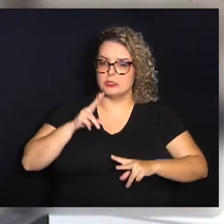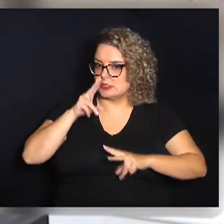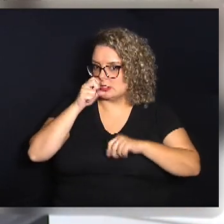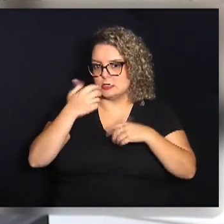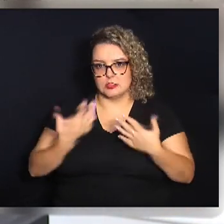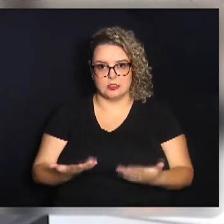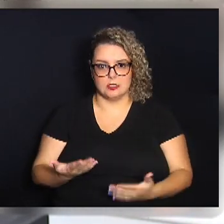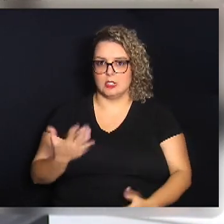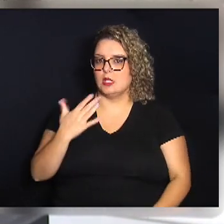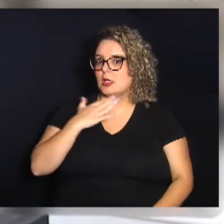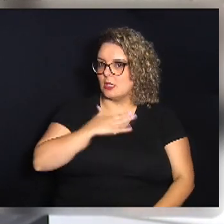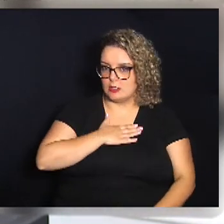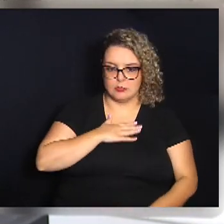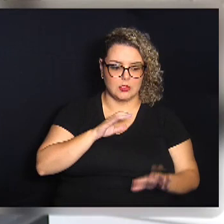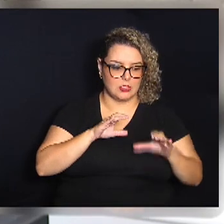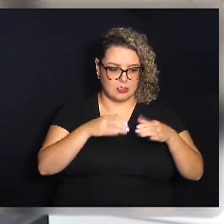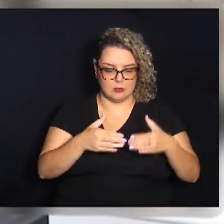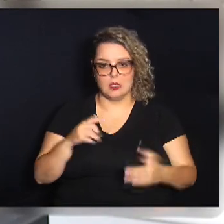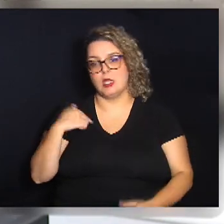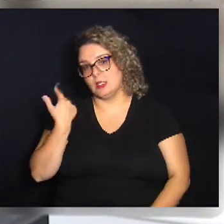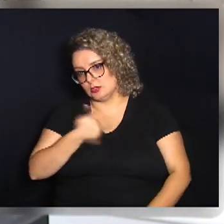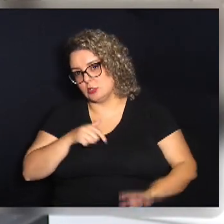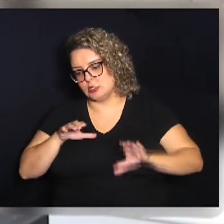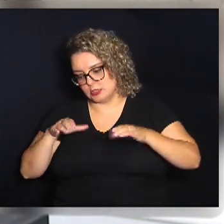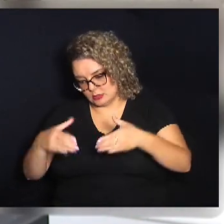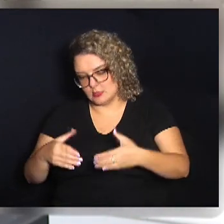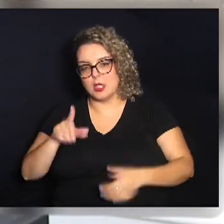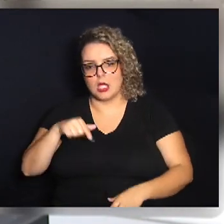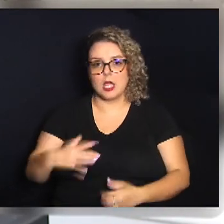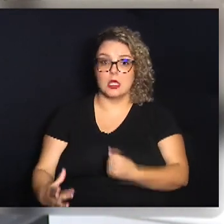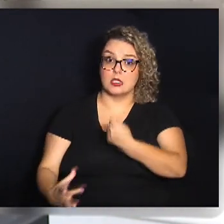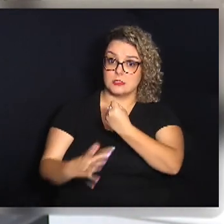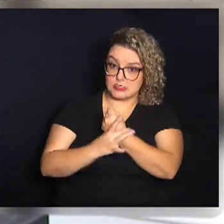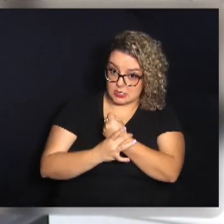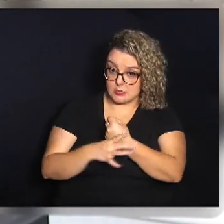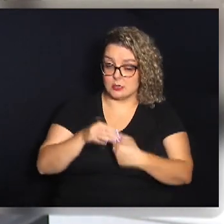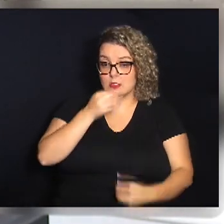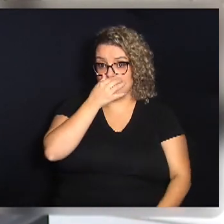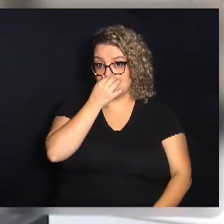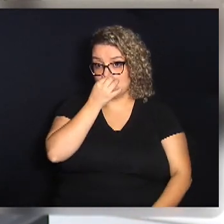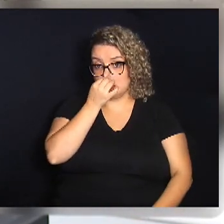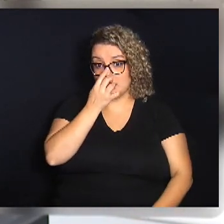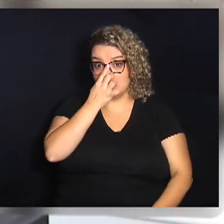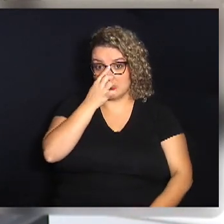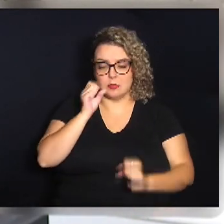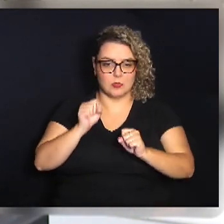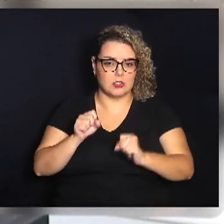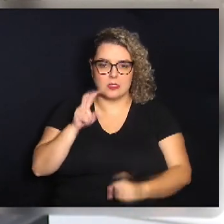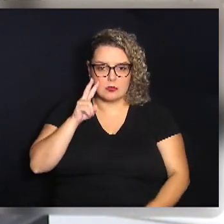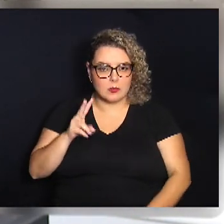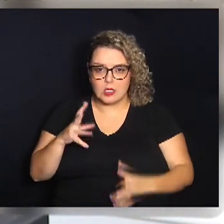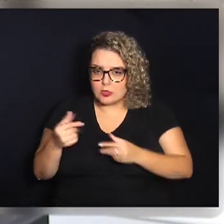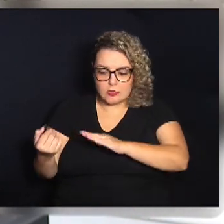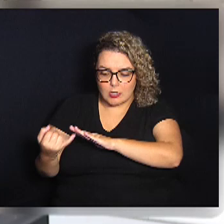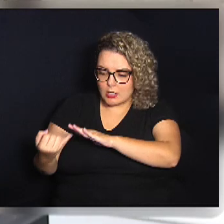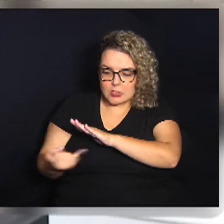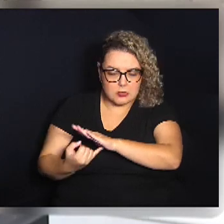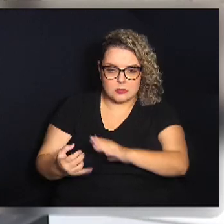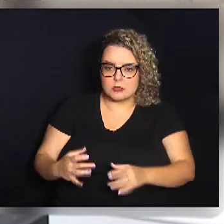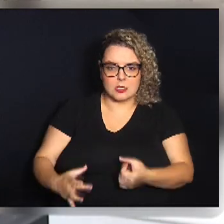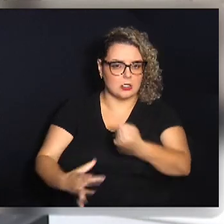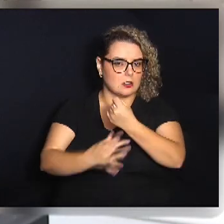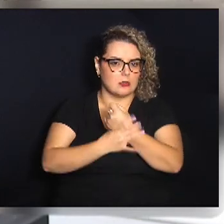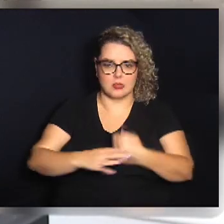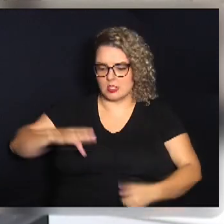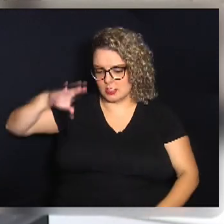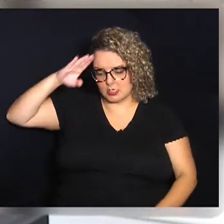Então a nossa comissão é de segurança, mas a gente pôde presenciar que todas as instituições de segurança,